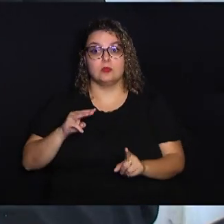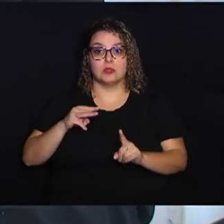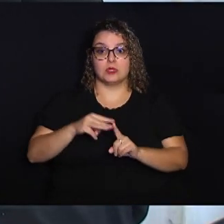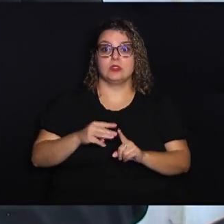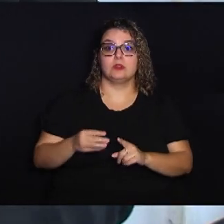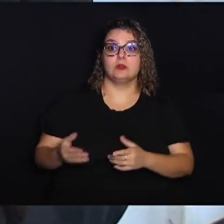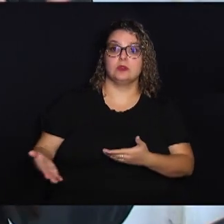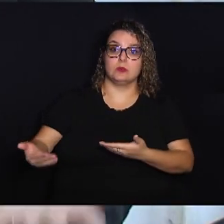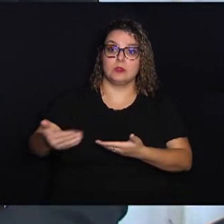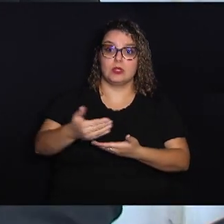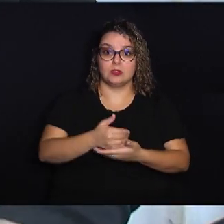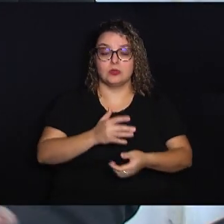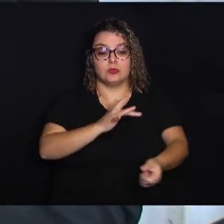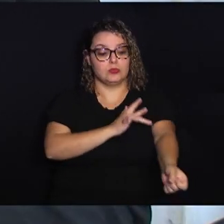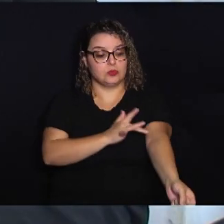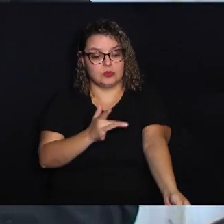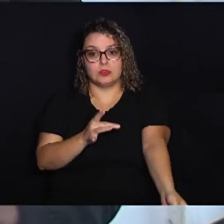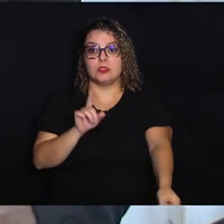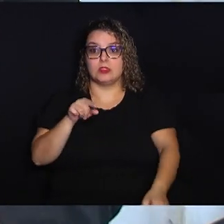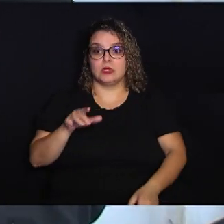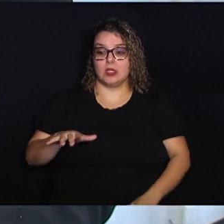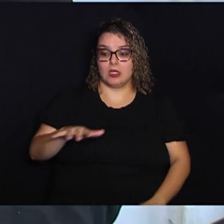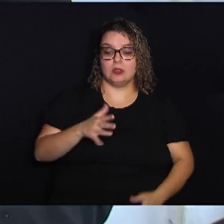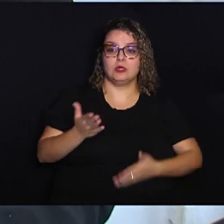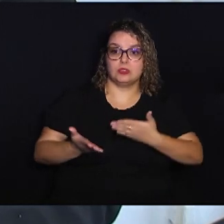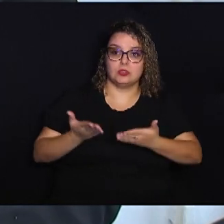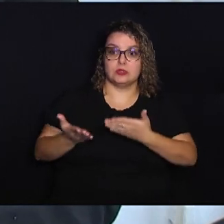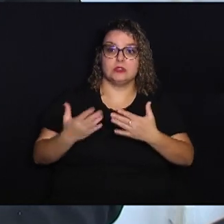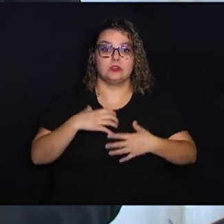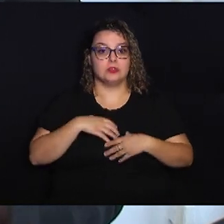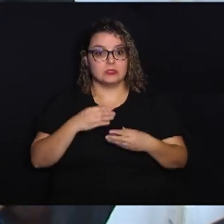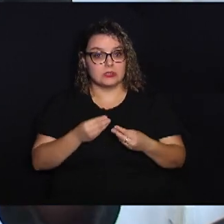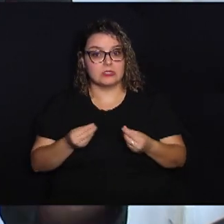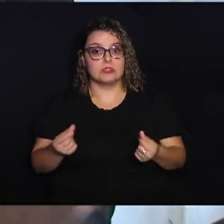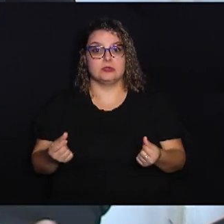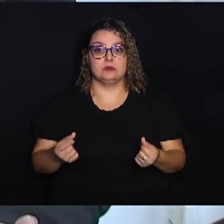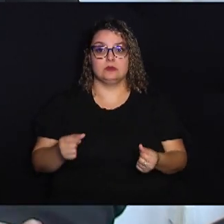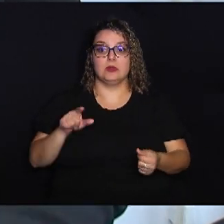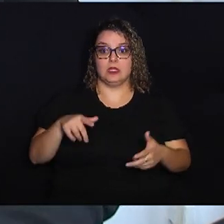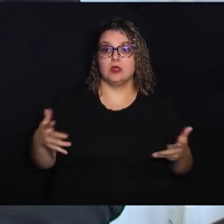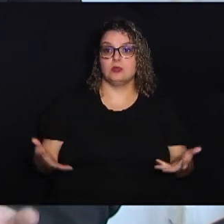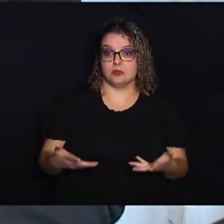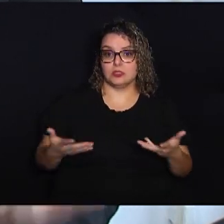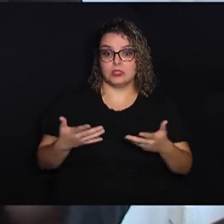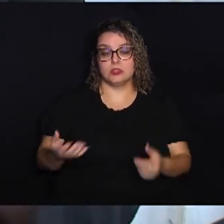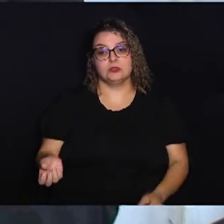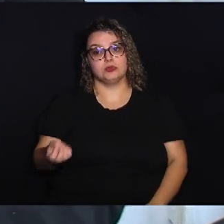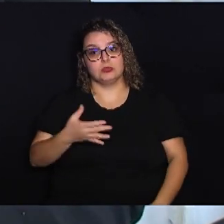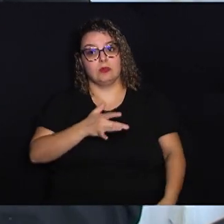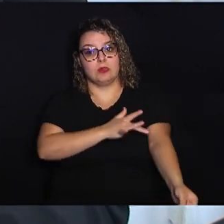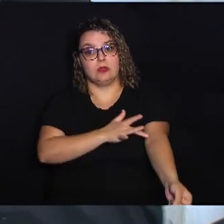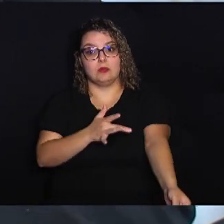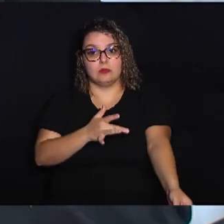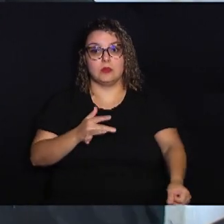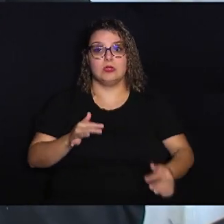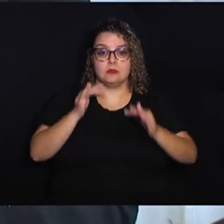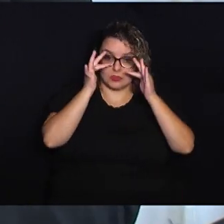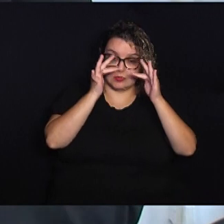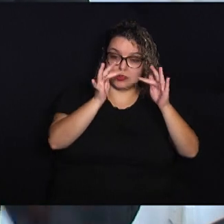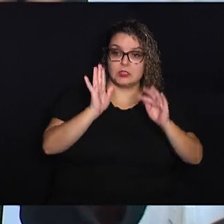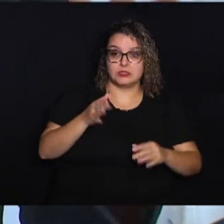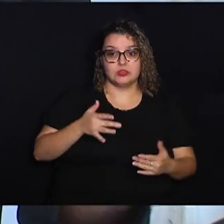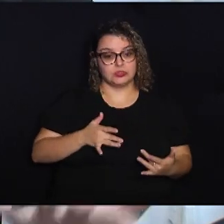captação de doadores, que é o setor que cuida de toda essa parte de sensibilização, é incentivar novos doadores, mas também fidelizar aqueles que já